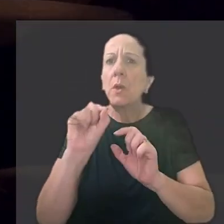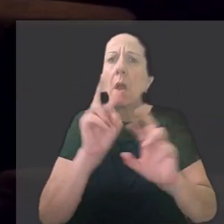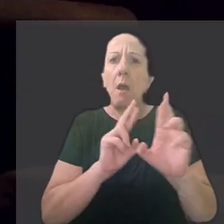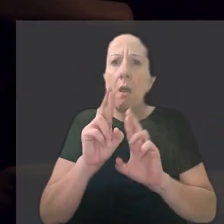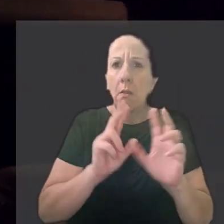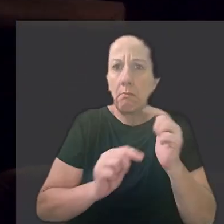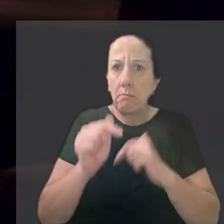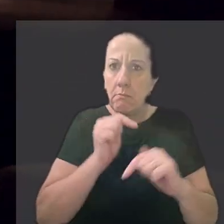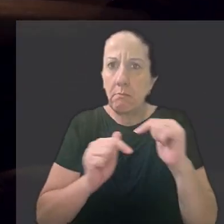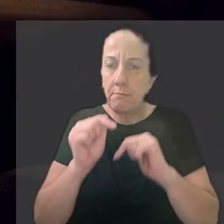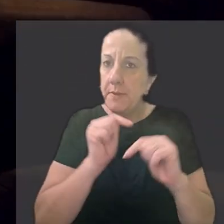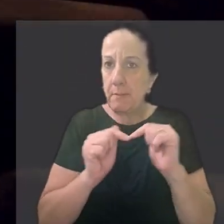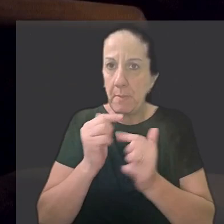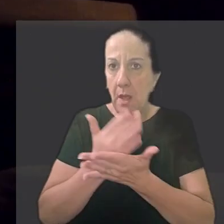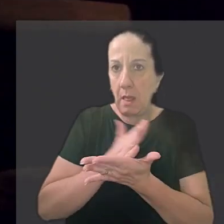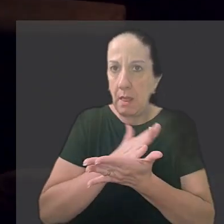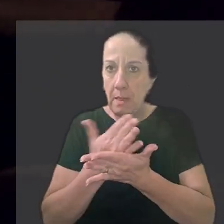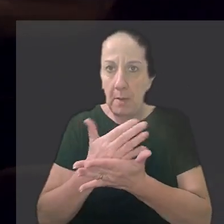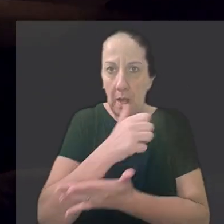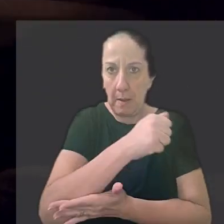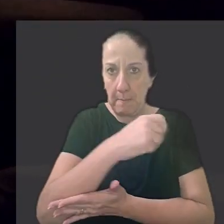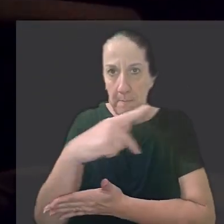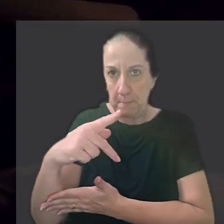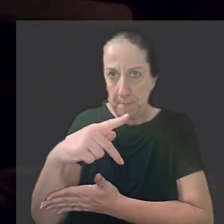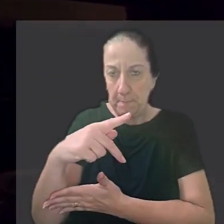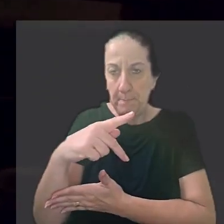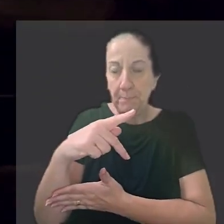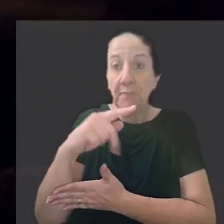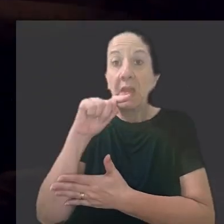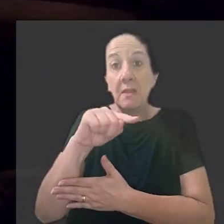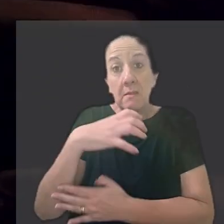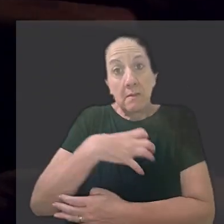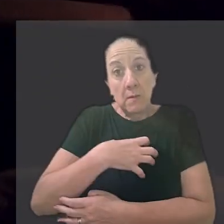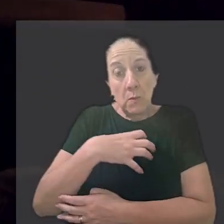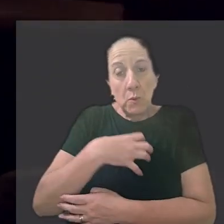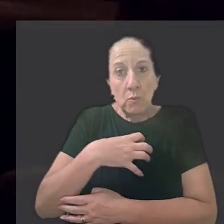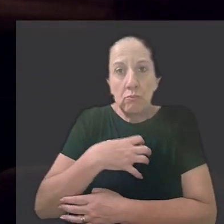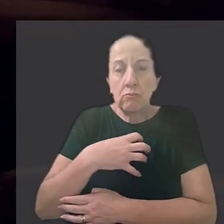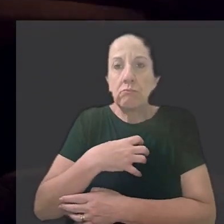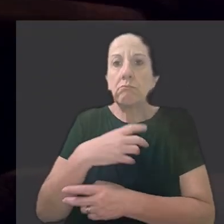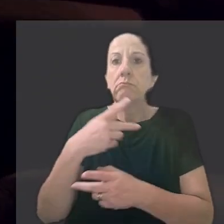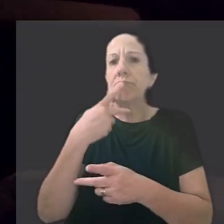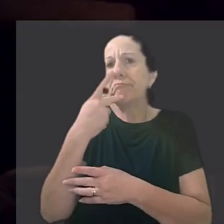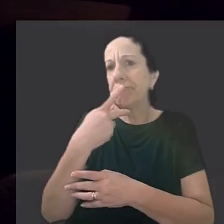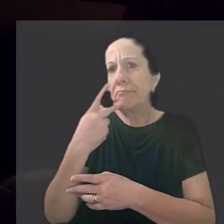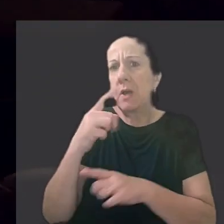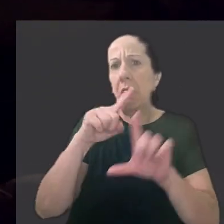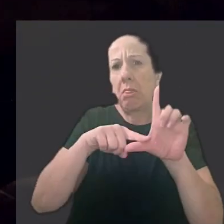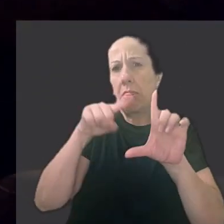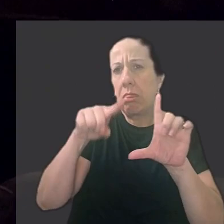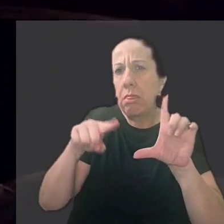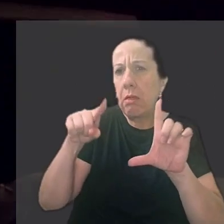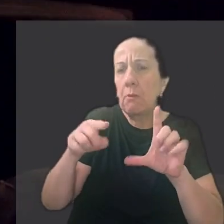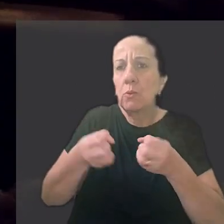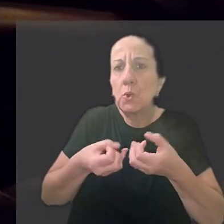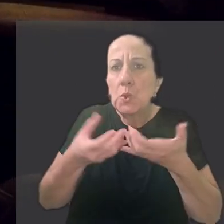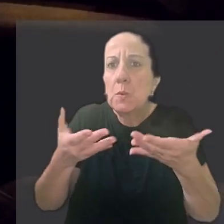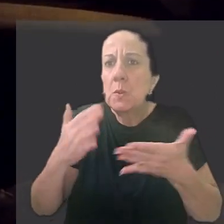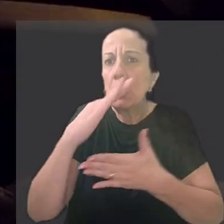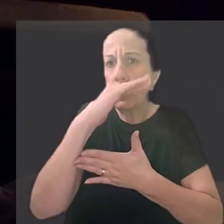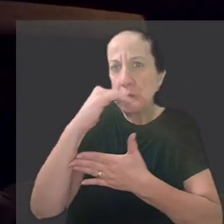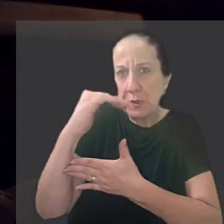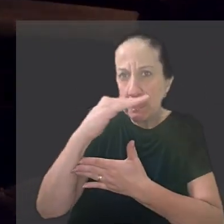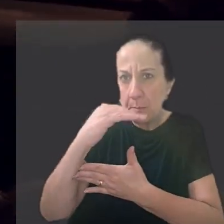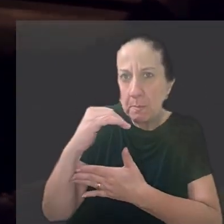o contexto em que se dá a relação de trabalho intermediada pela plataforma. Dessa forma, seriam revelados dados